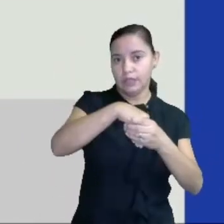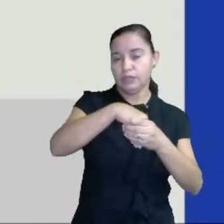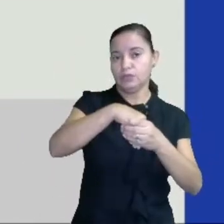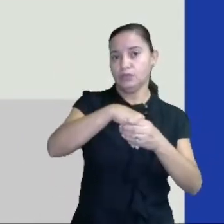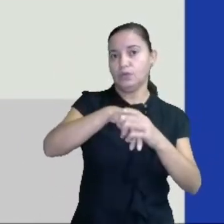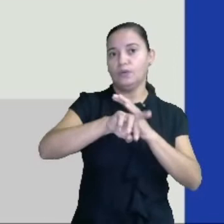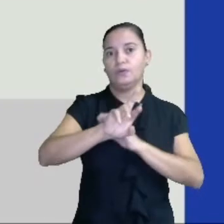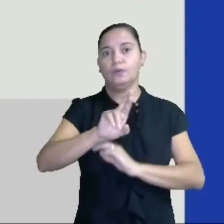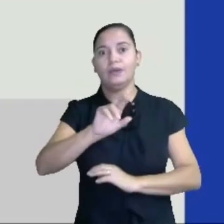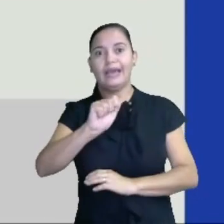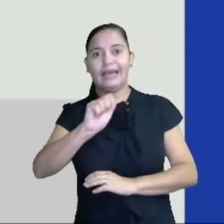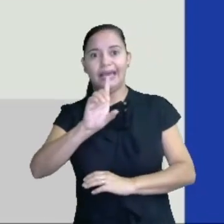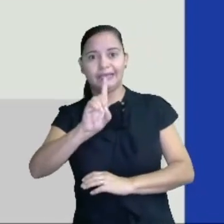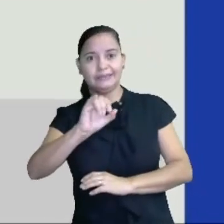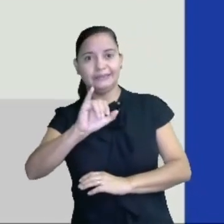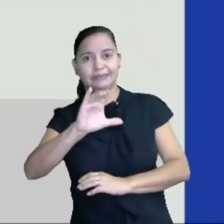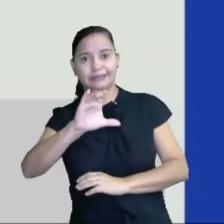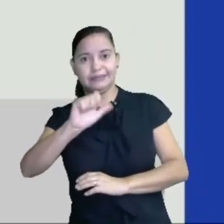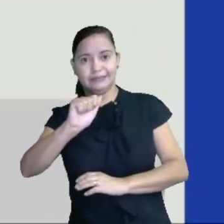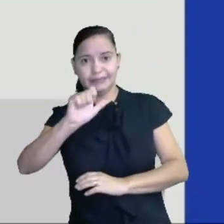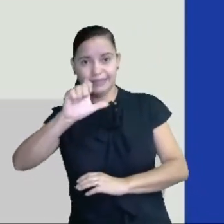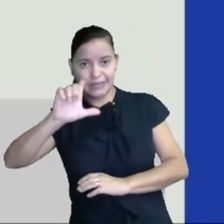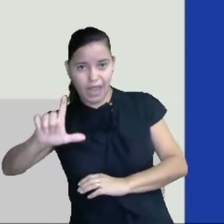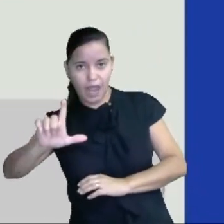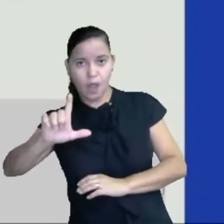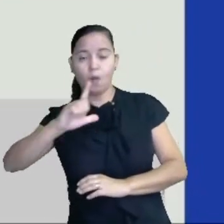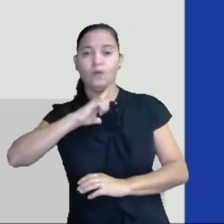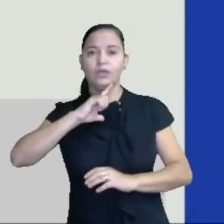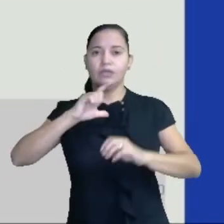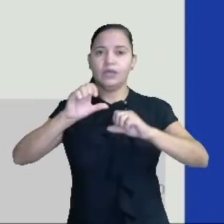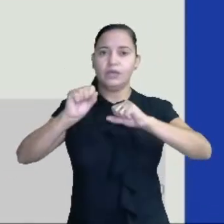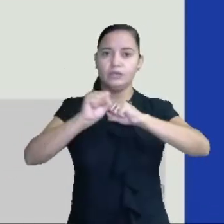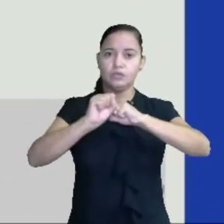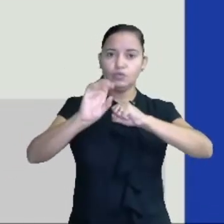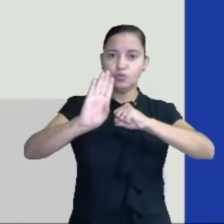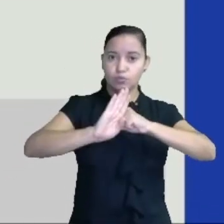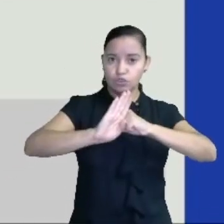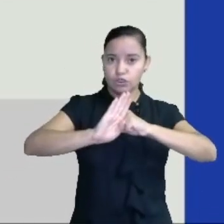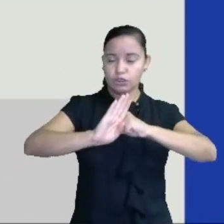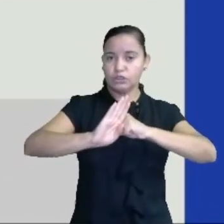para originar um substantivo